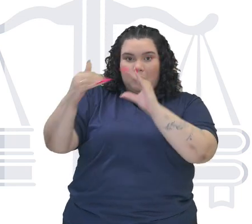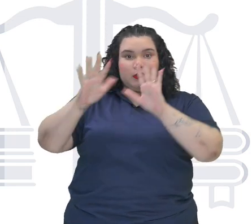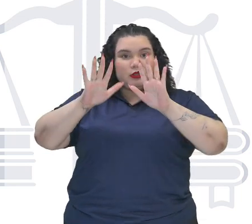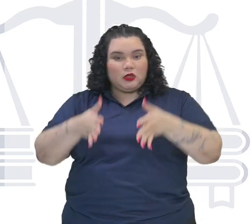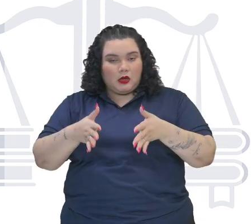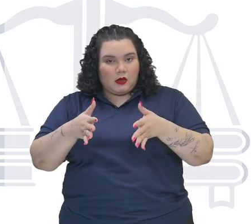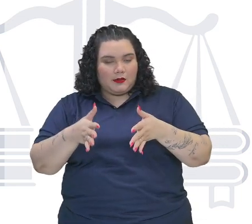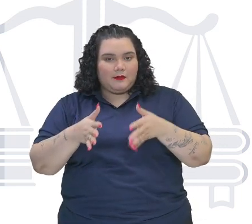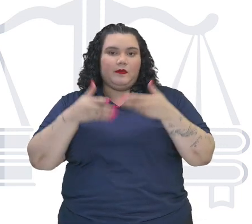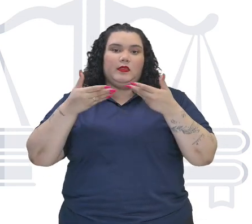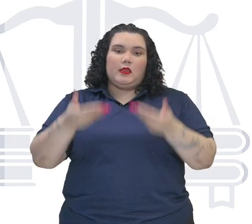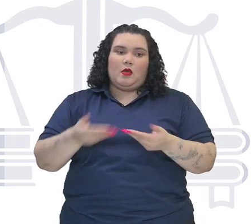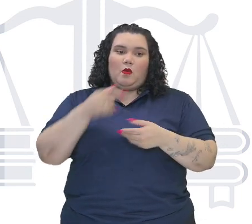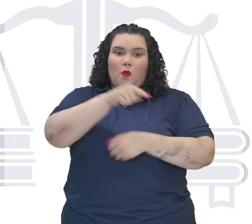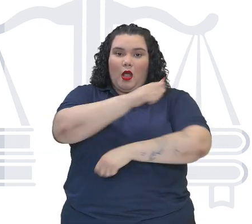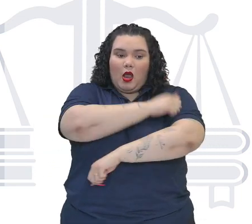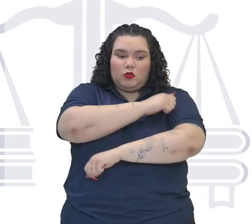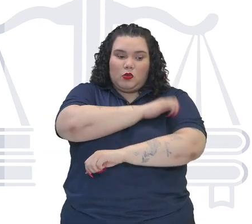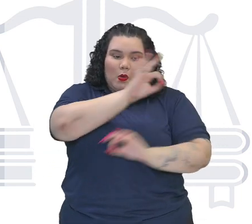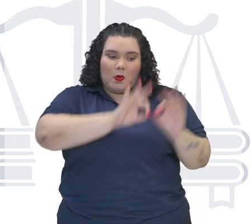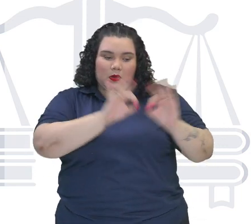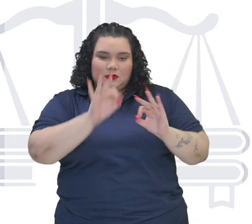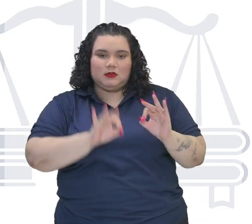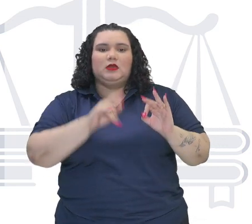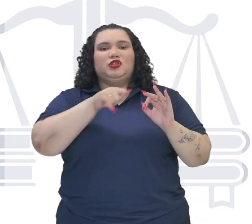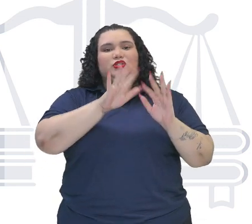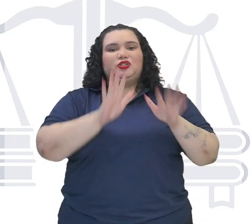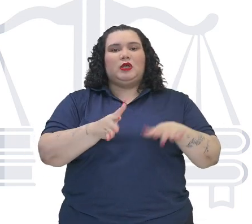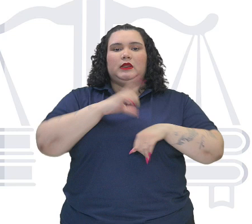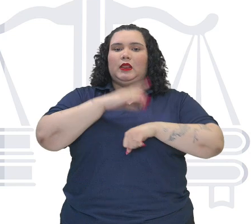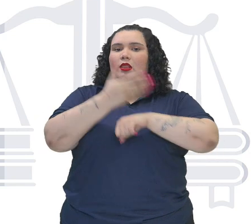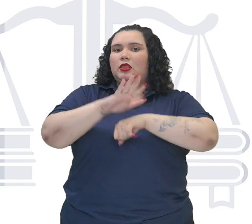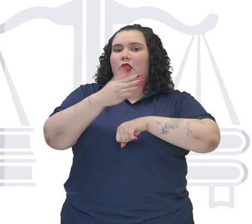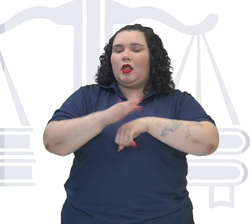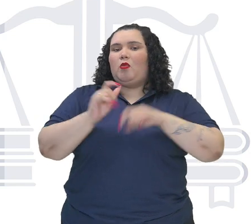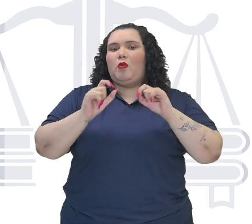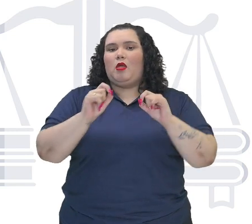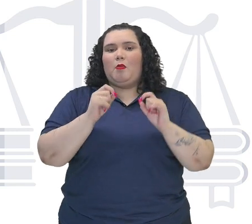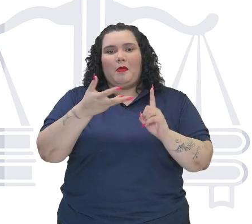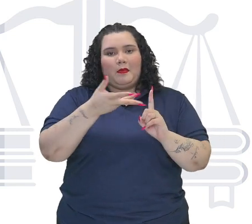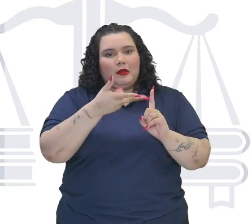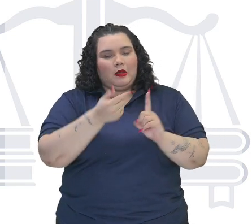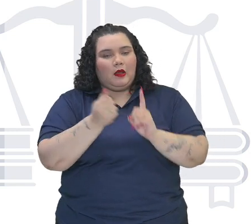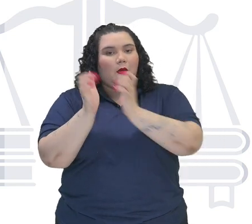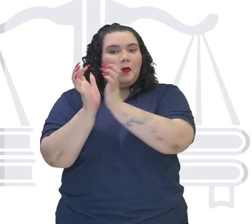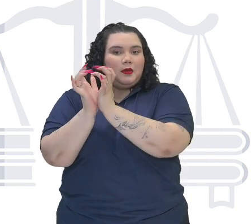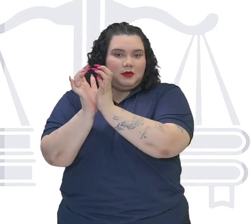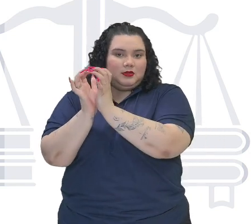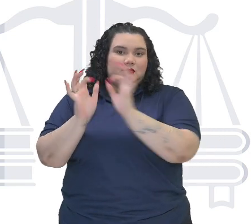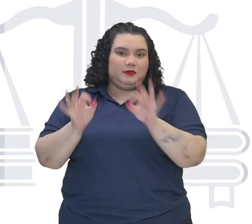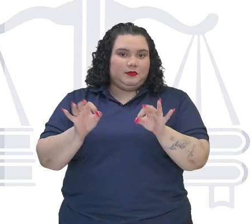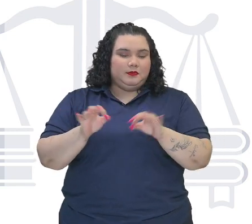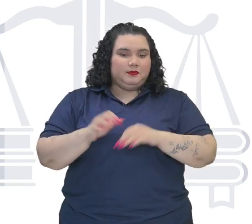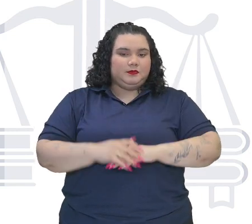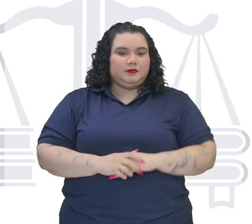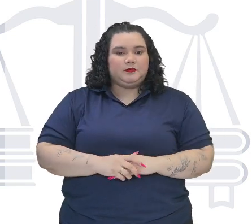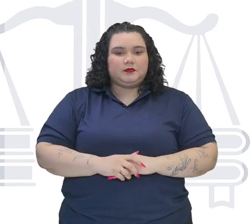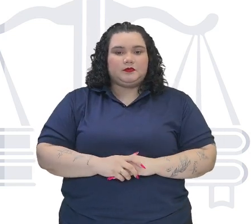estão planejando, eles já estão trabalhando uma habilidade metacognitiva. A outra habilidade, olha só, é